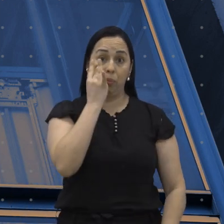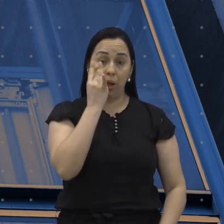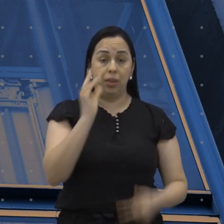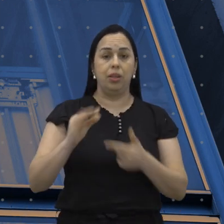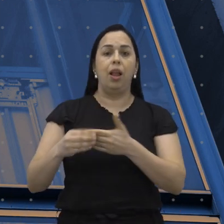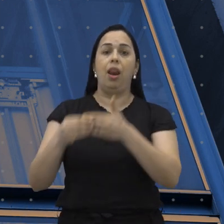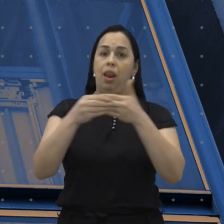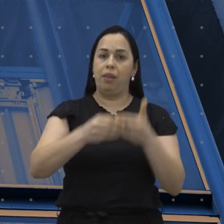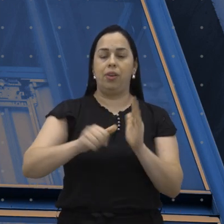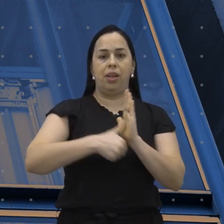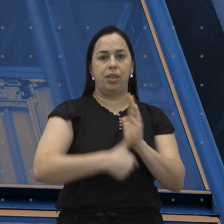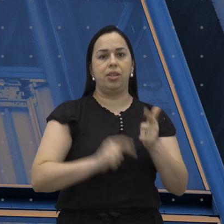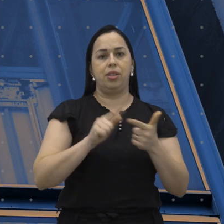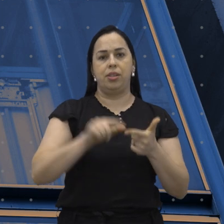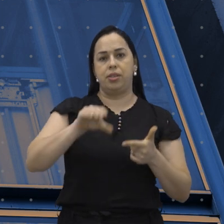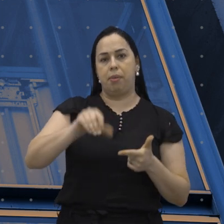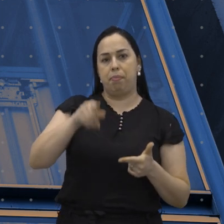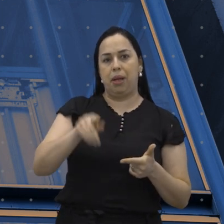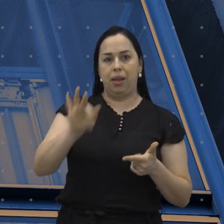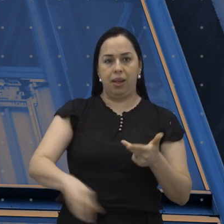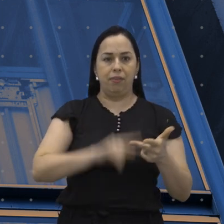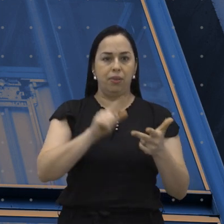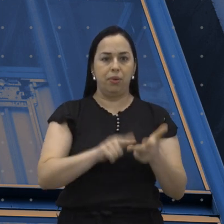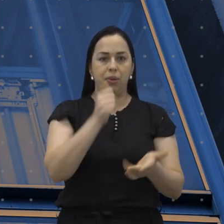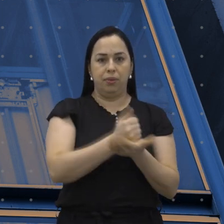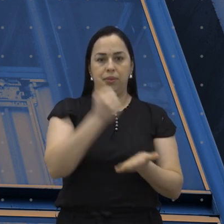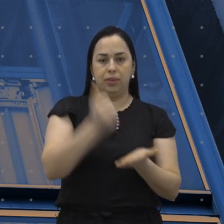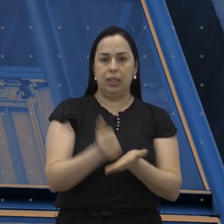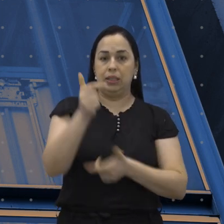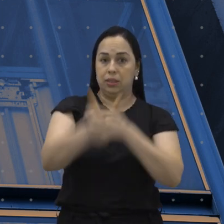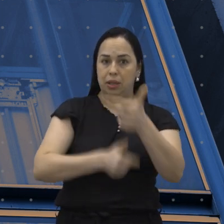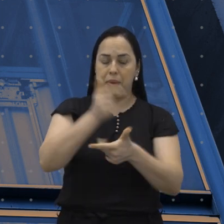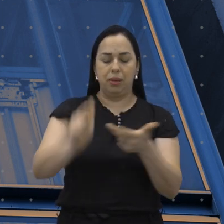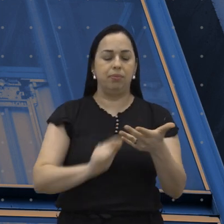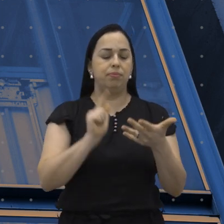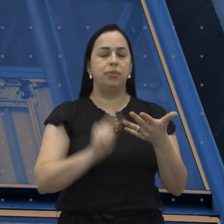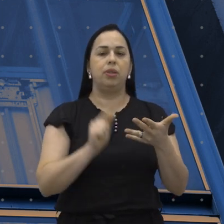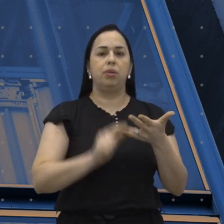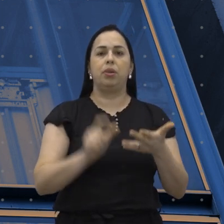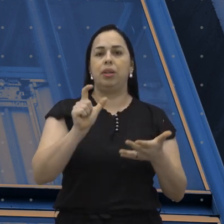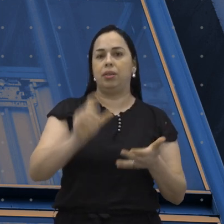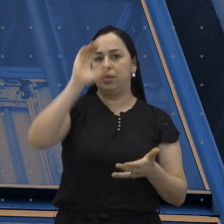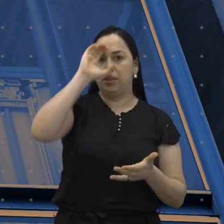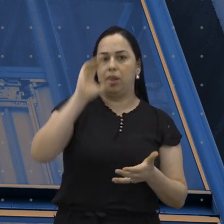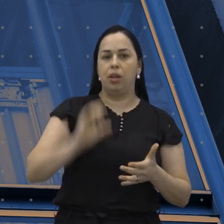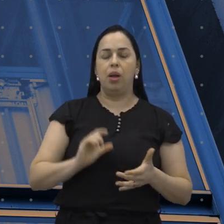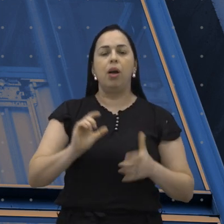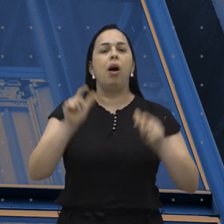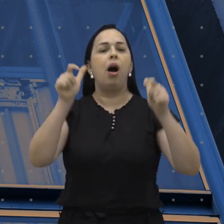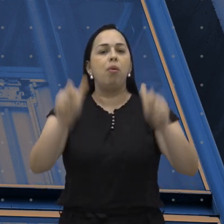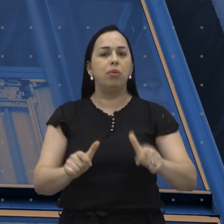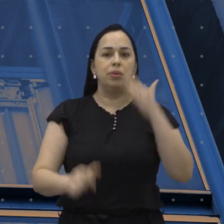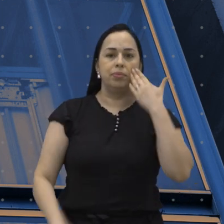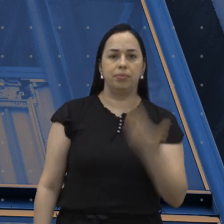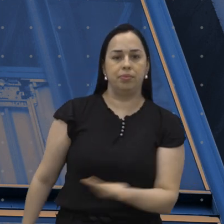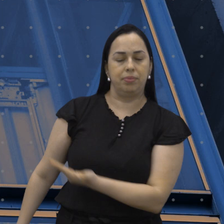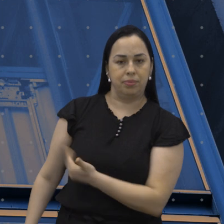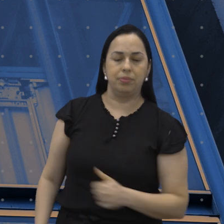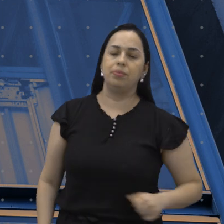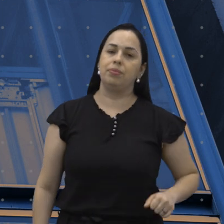levando RG, CPF, carteira de trabalho e o cartão cidadão. O PAT fica na Praça Afonso Pena,